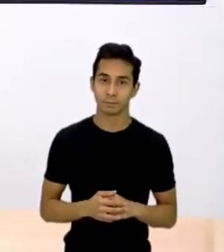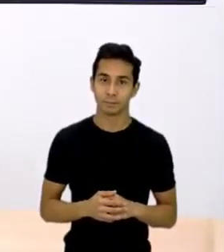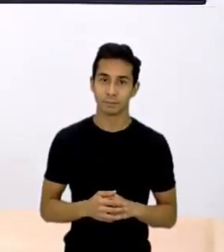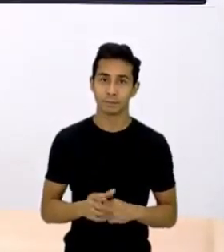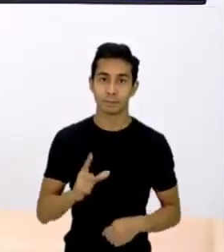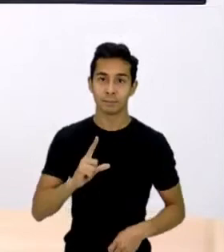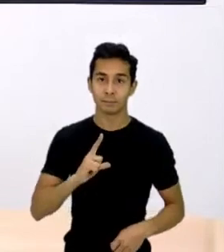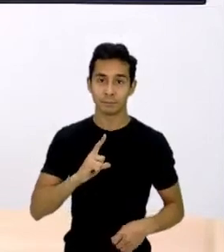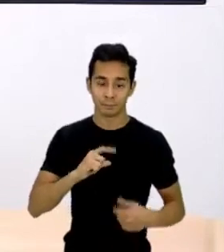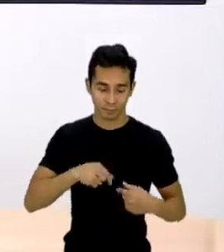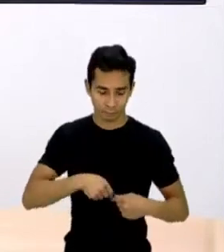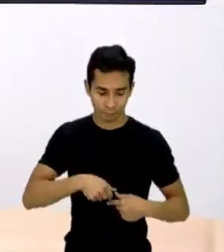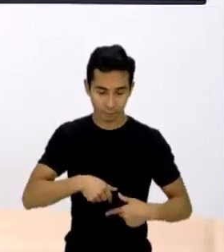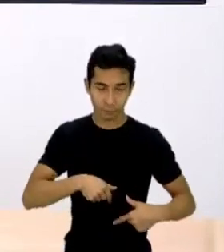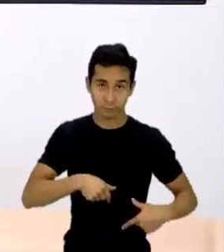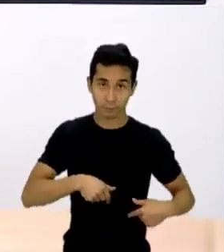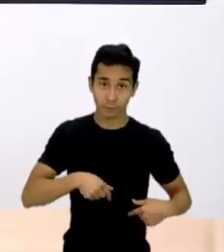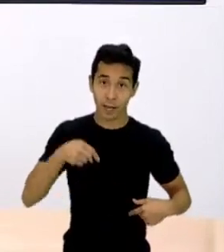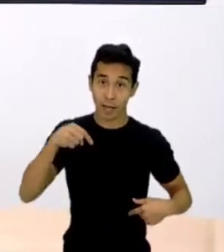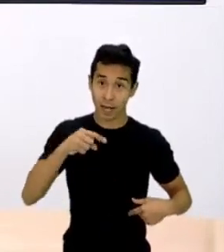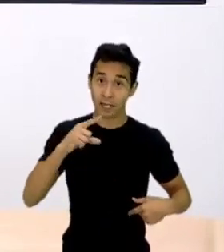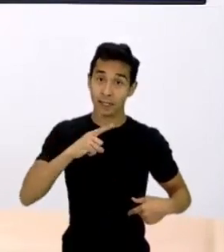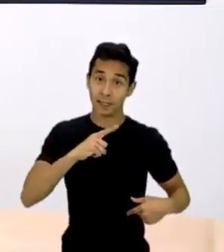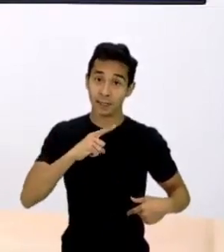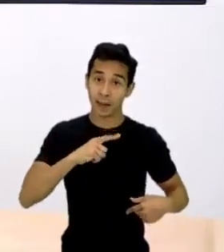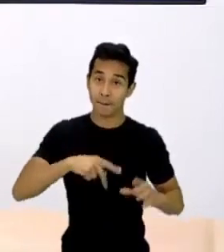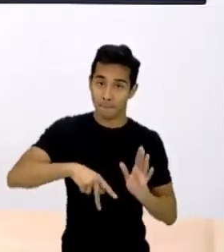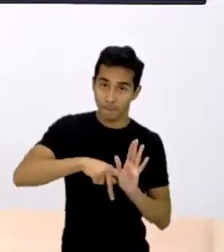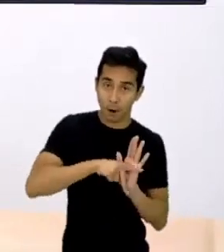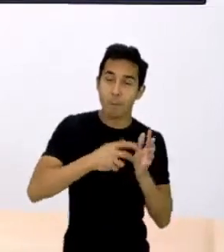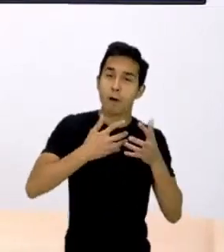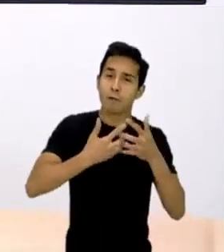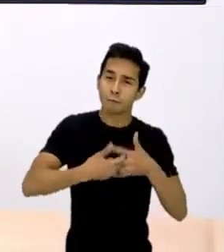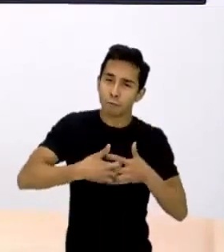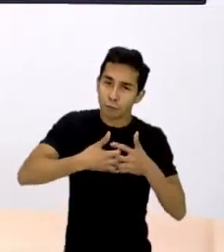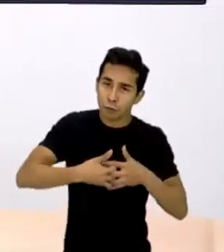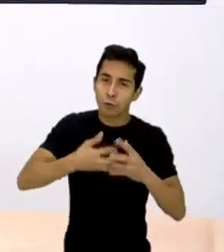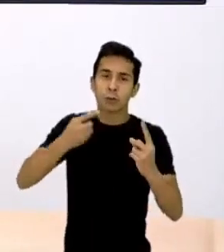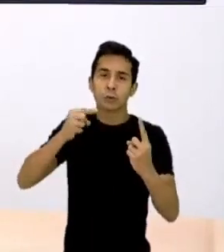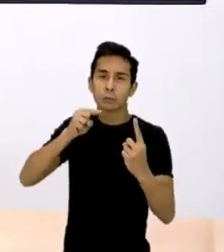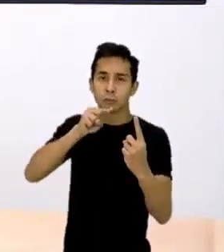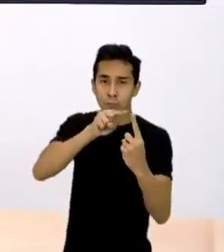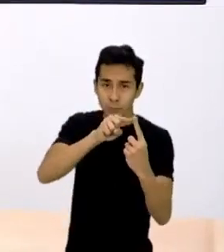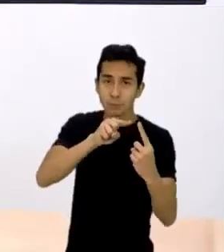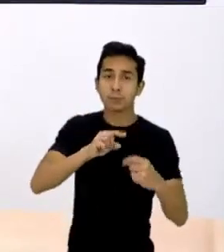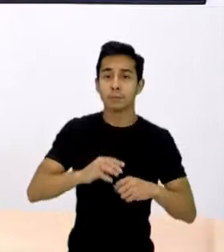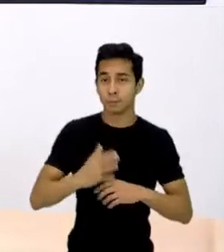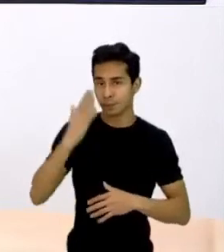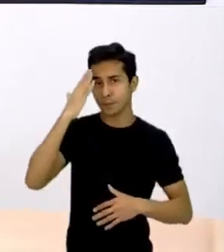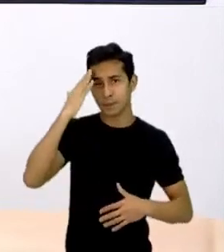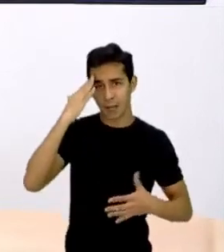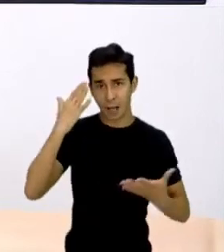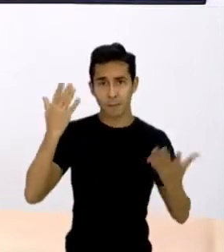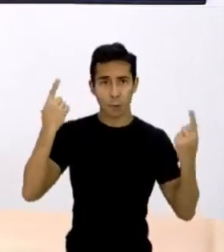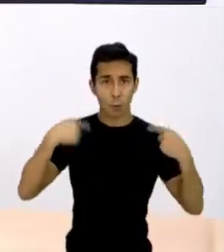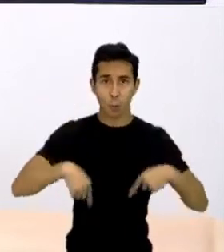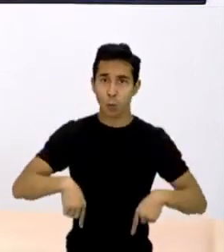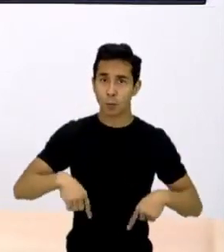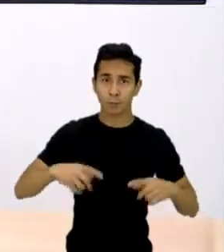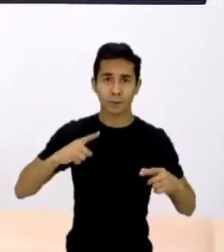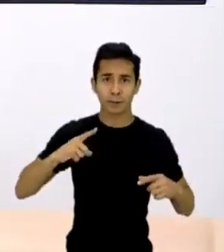uma função desempenhada, tá certo? E a gente sabe que nosso corpo todo, ele tem, né, um